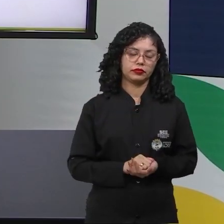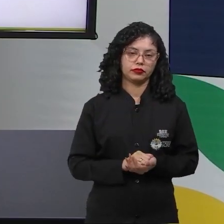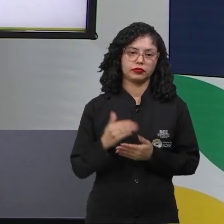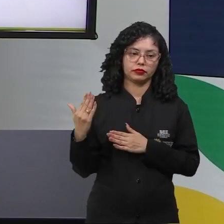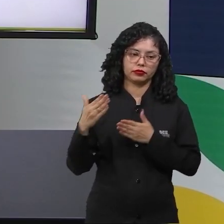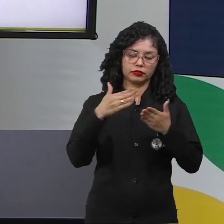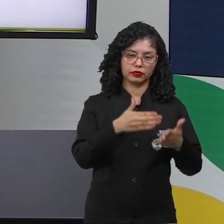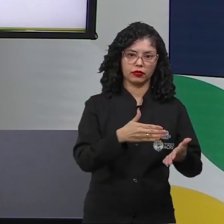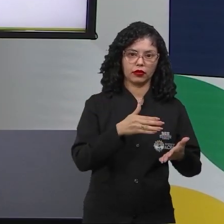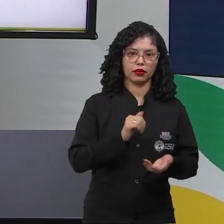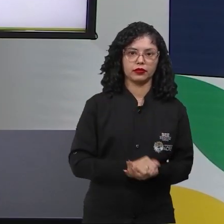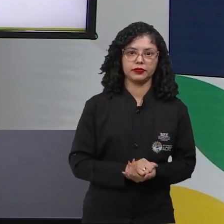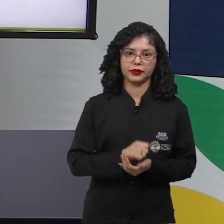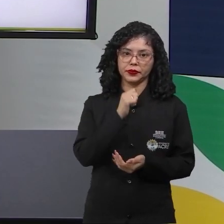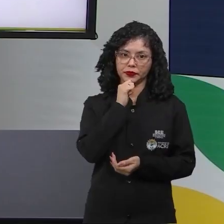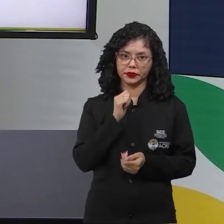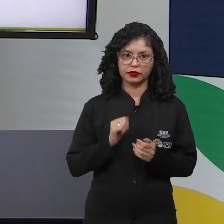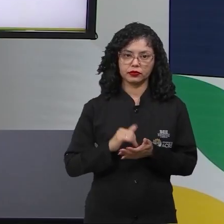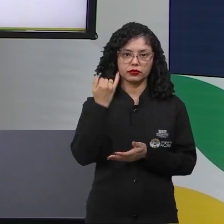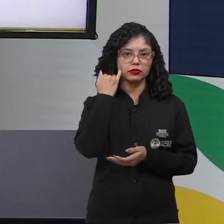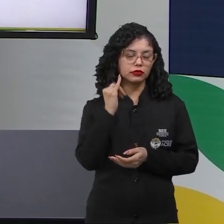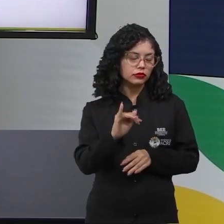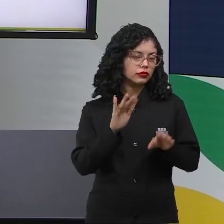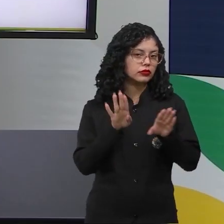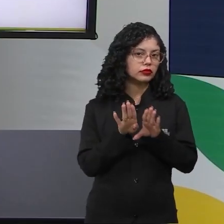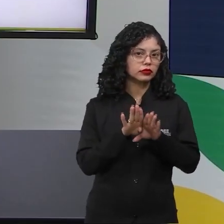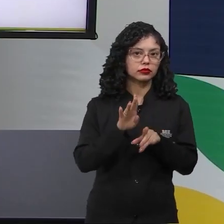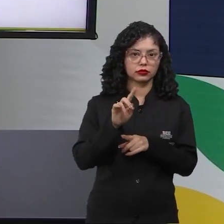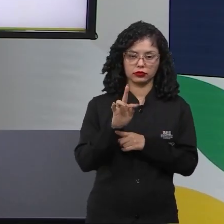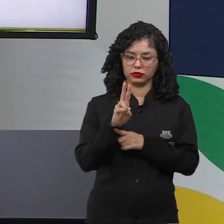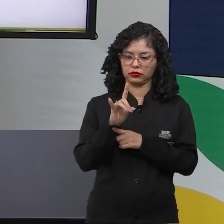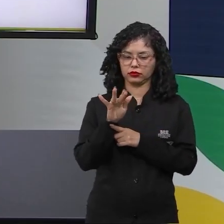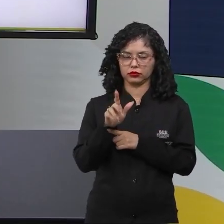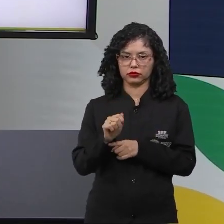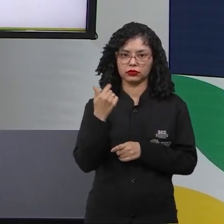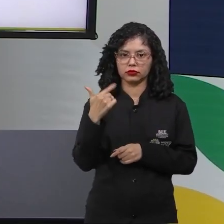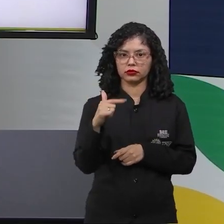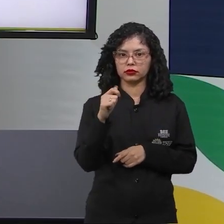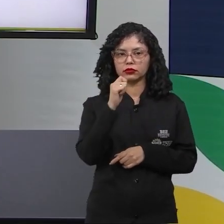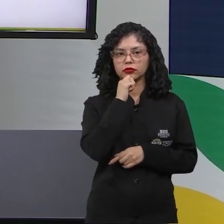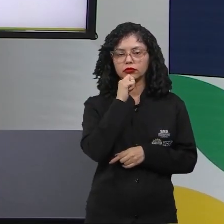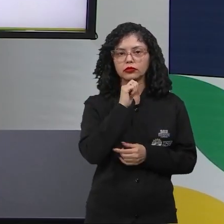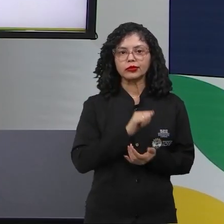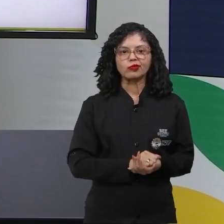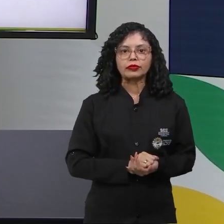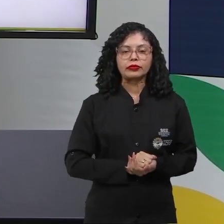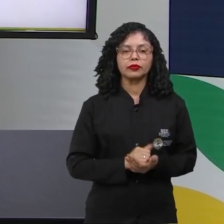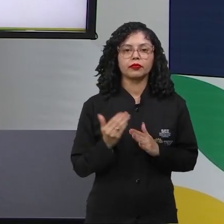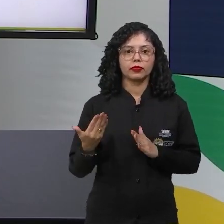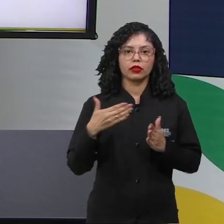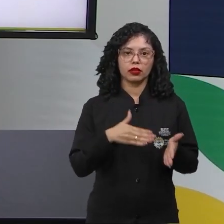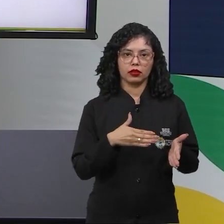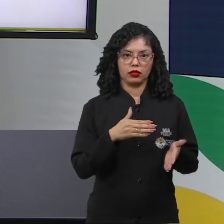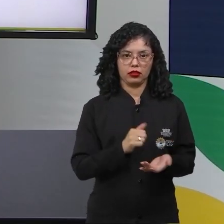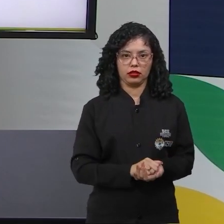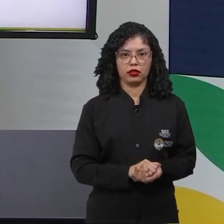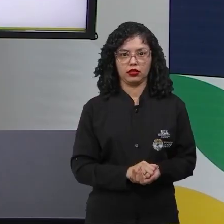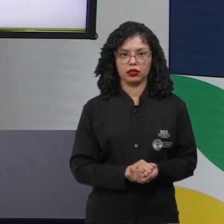destino. Só para vocês terem uma ideia, a varíola, quando não tinha vacina, ela chegou